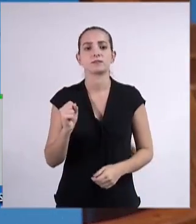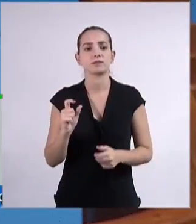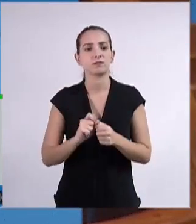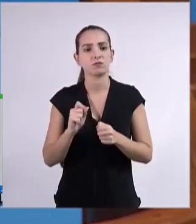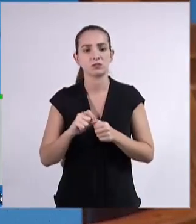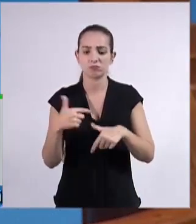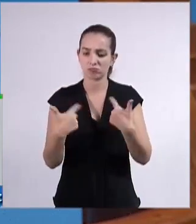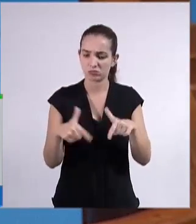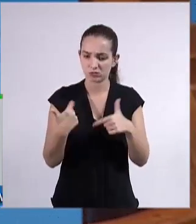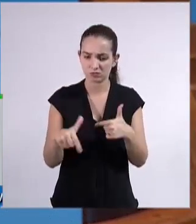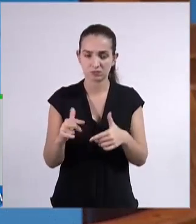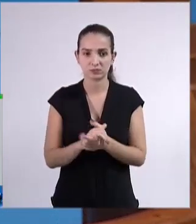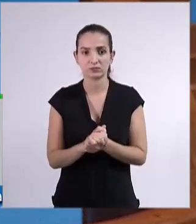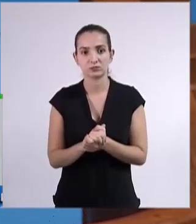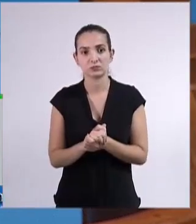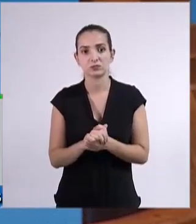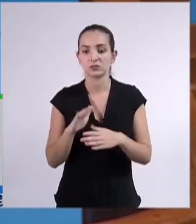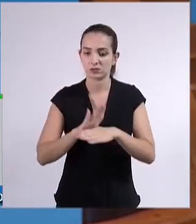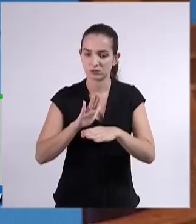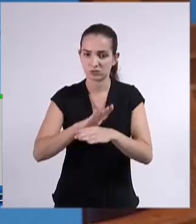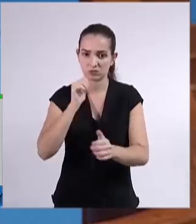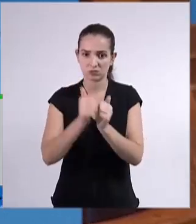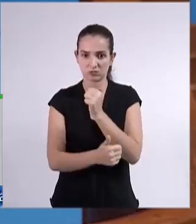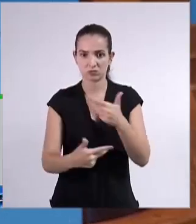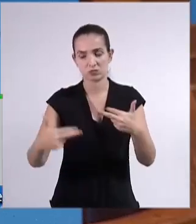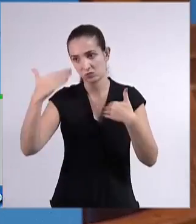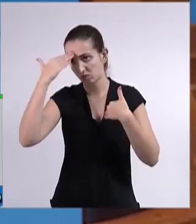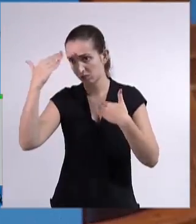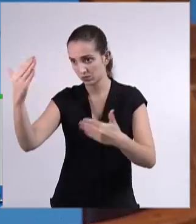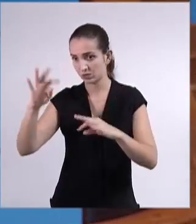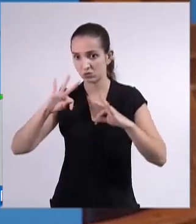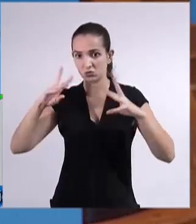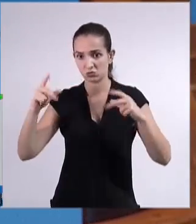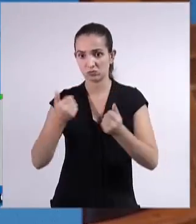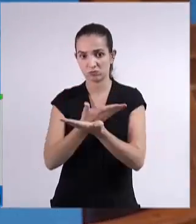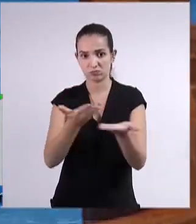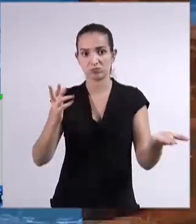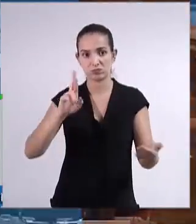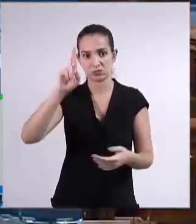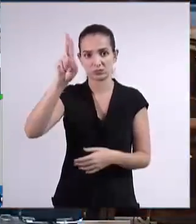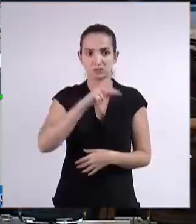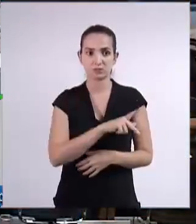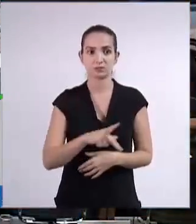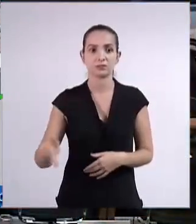esse trabalho em prol do nosso futebol. Muito obrigado. Obrigado, senhor presidente.